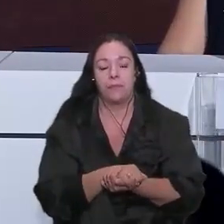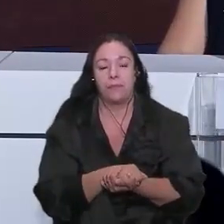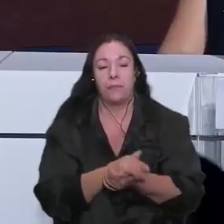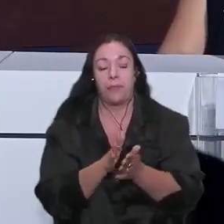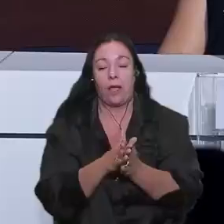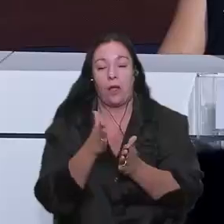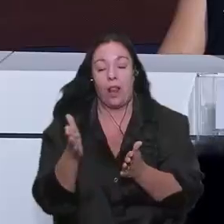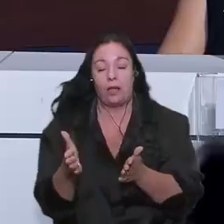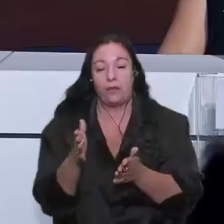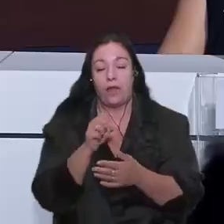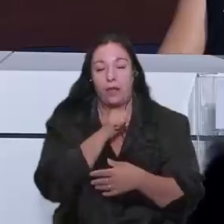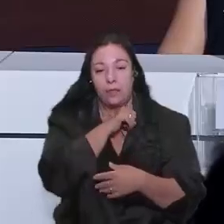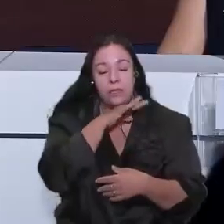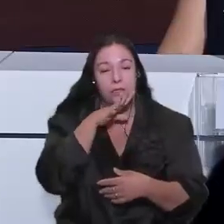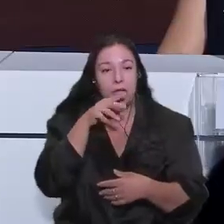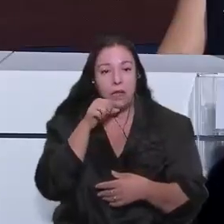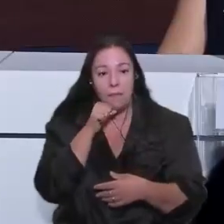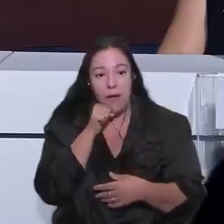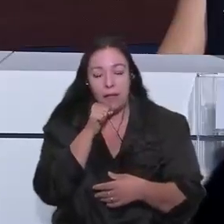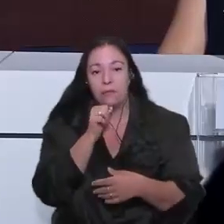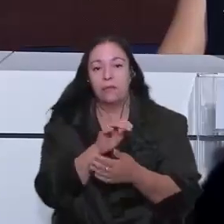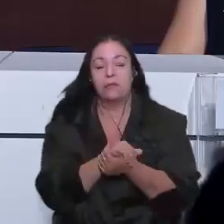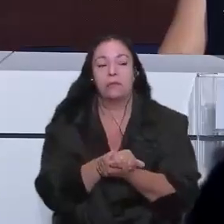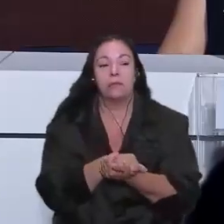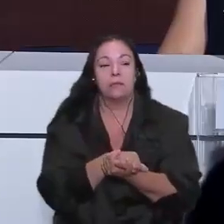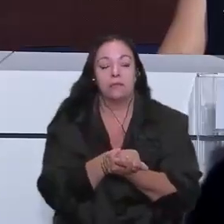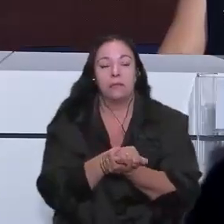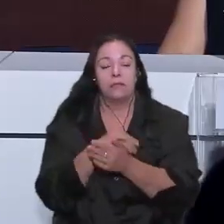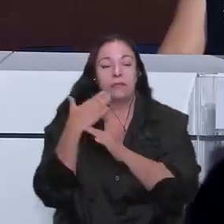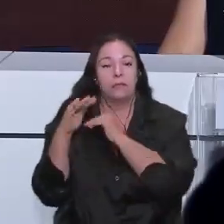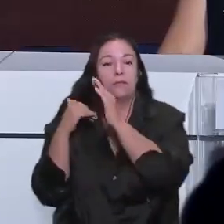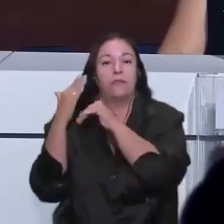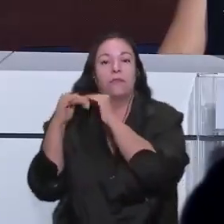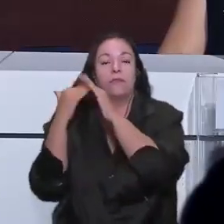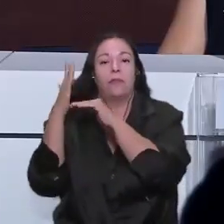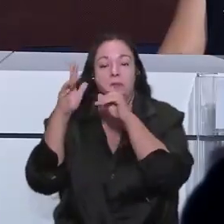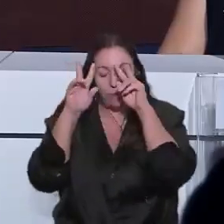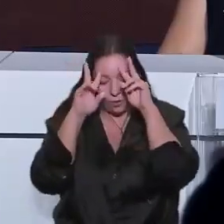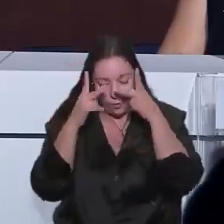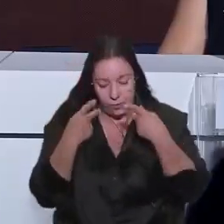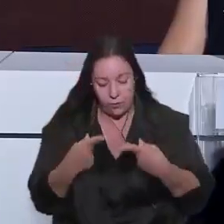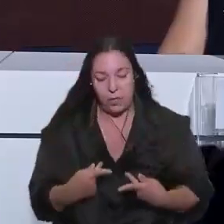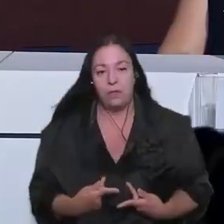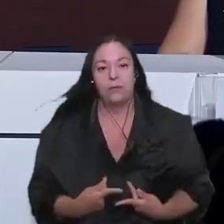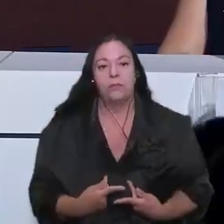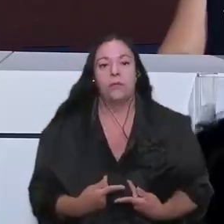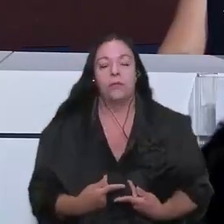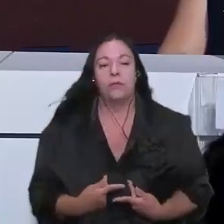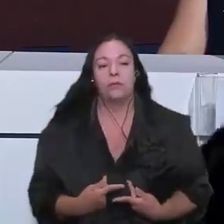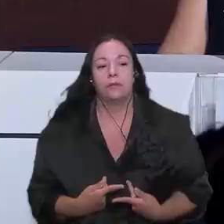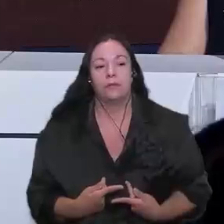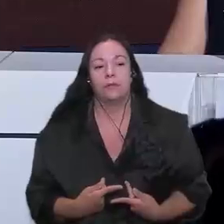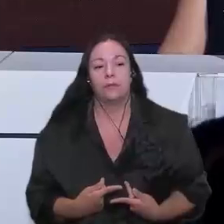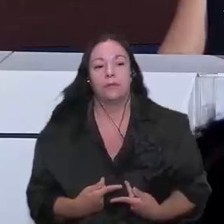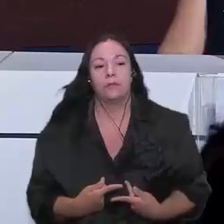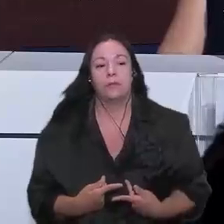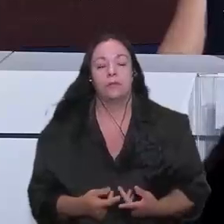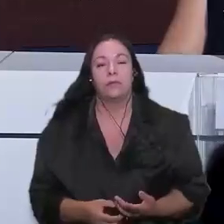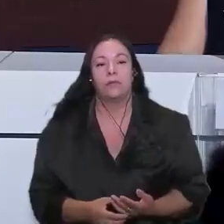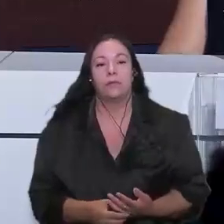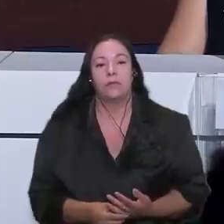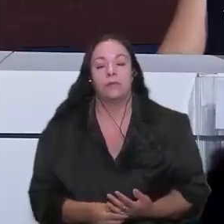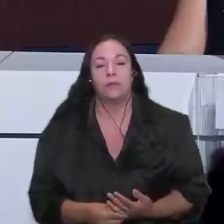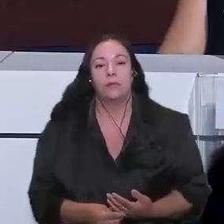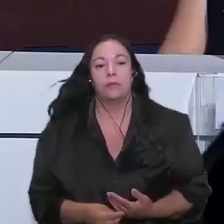fraco destes bichos, ao invés de progredirmos em direção à humanidade, mantemos-nos numa